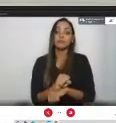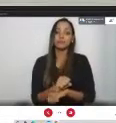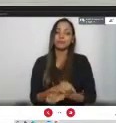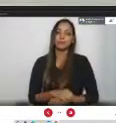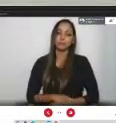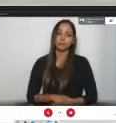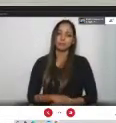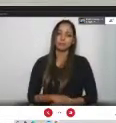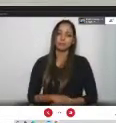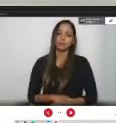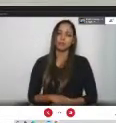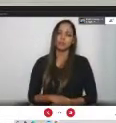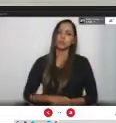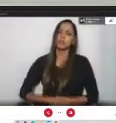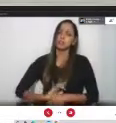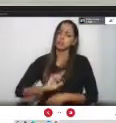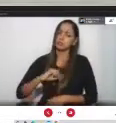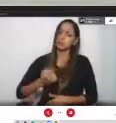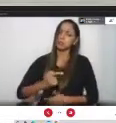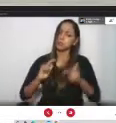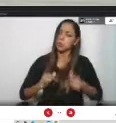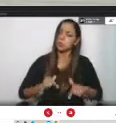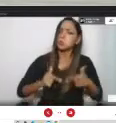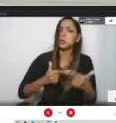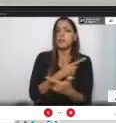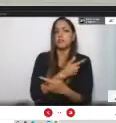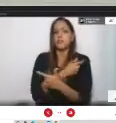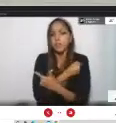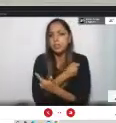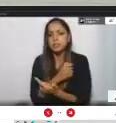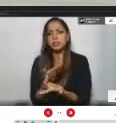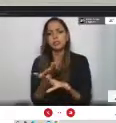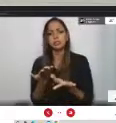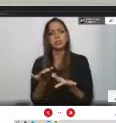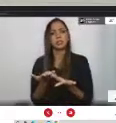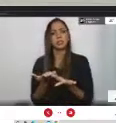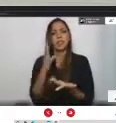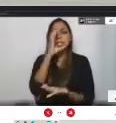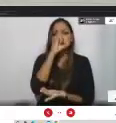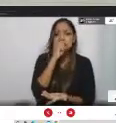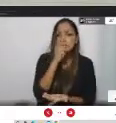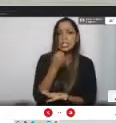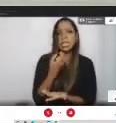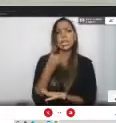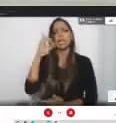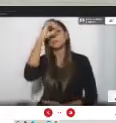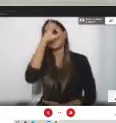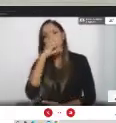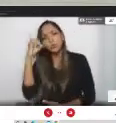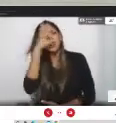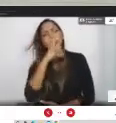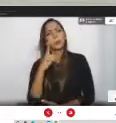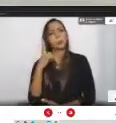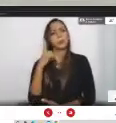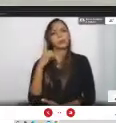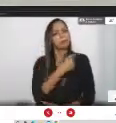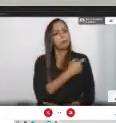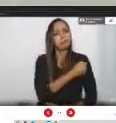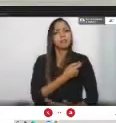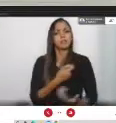viabilizar a questão das vacinas. Vamos vacinar esse povo dia de sábado, dia de domingo. O governo